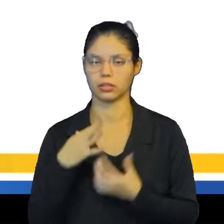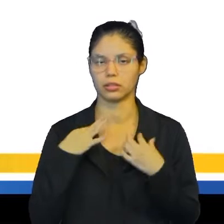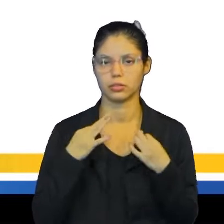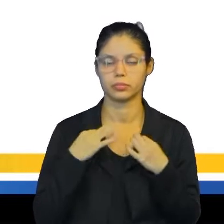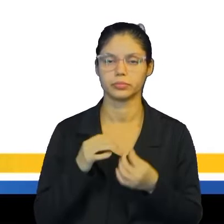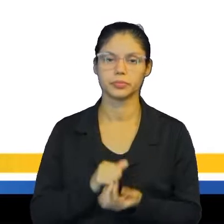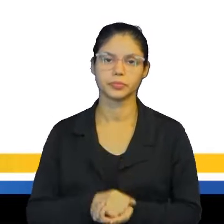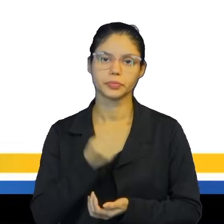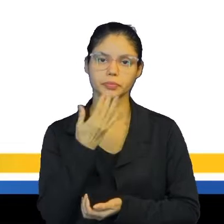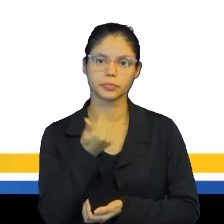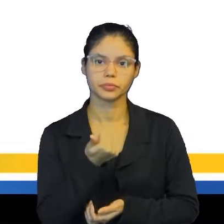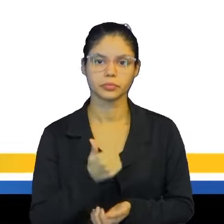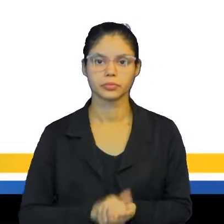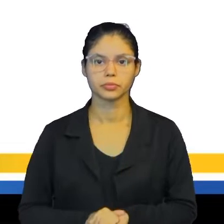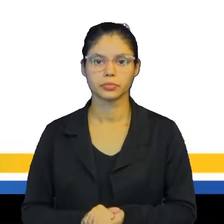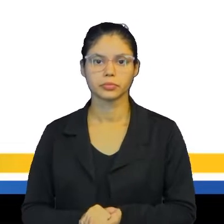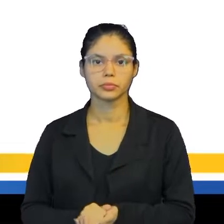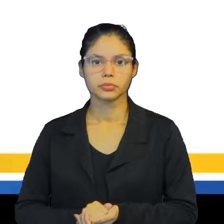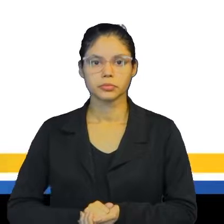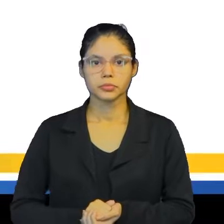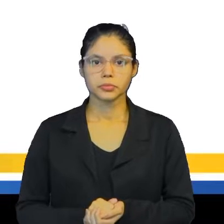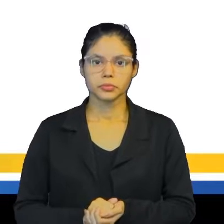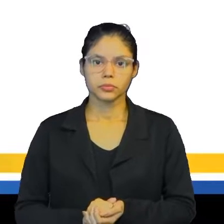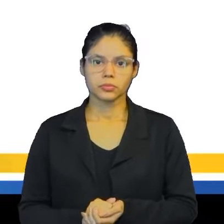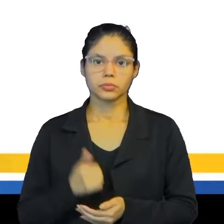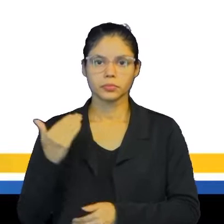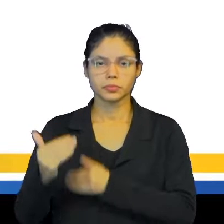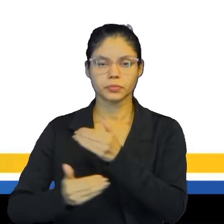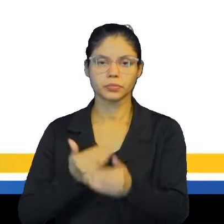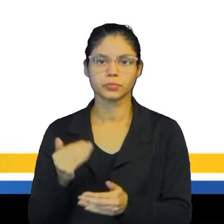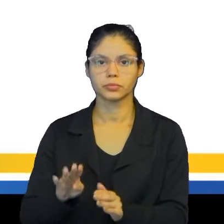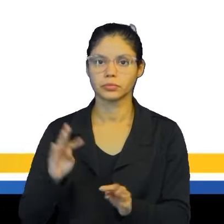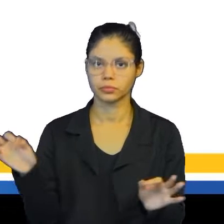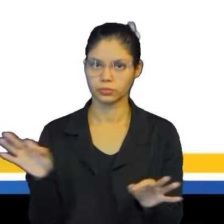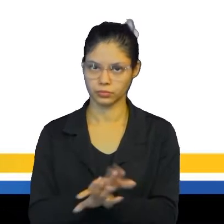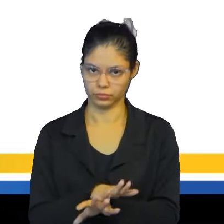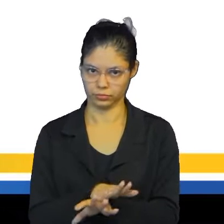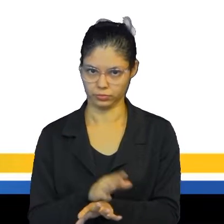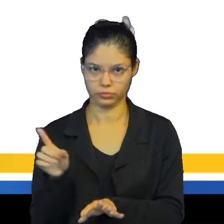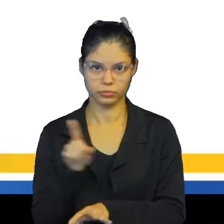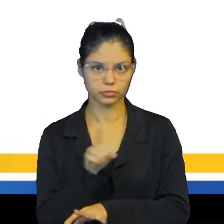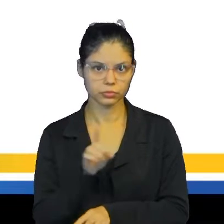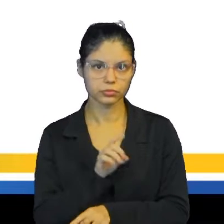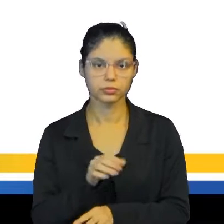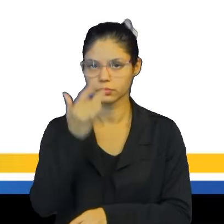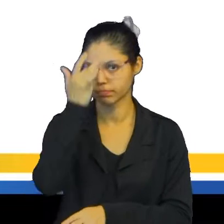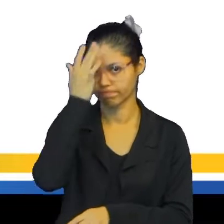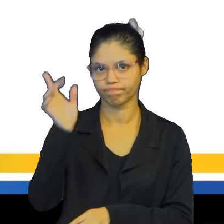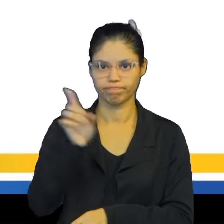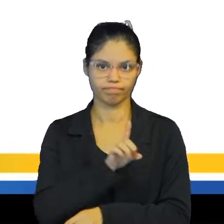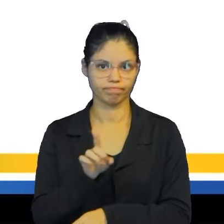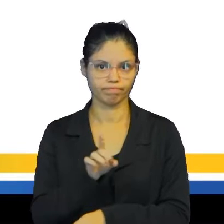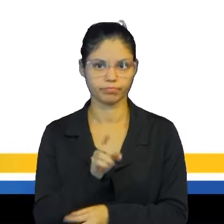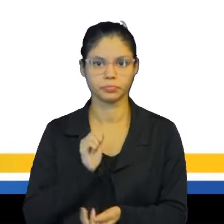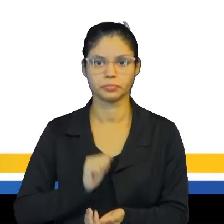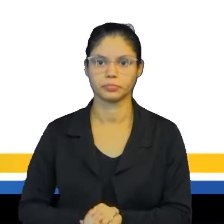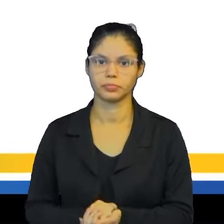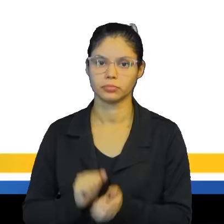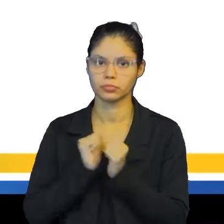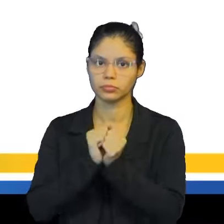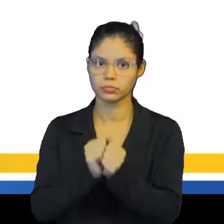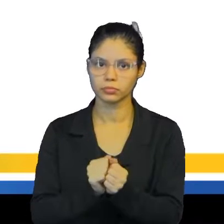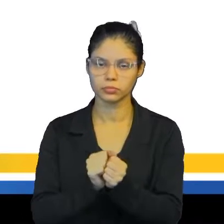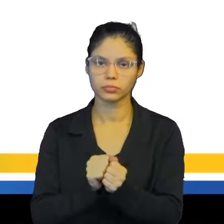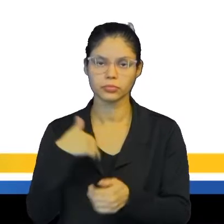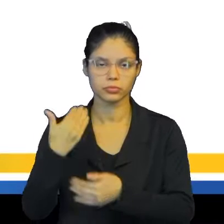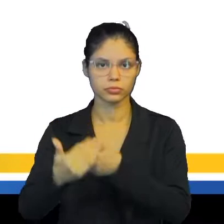roupas, tranquilo? Por se tratar de um processo complexo, porque não é fácil, né,